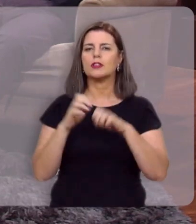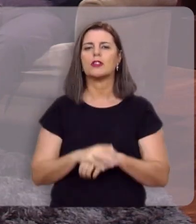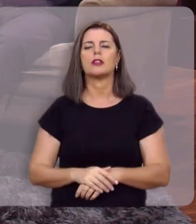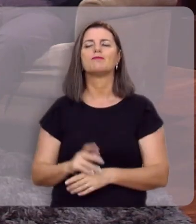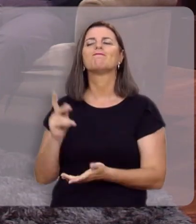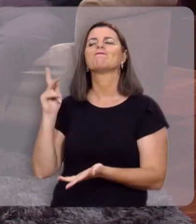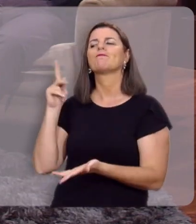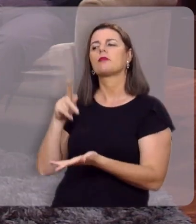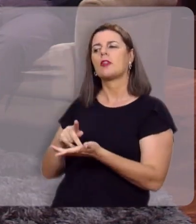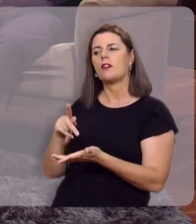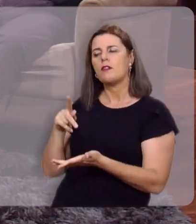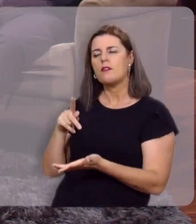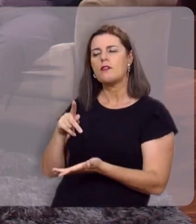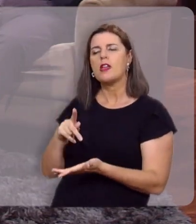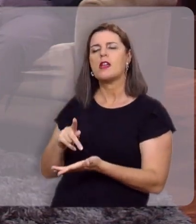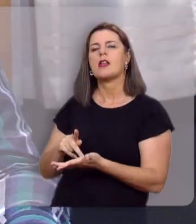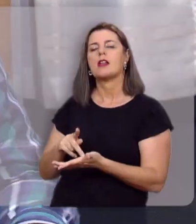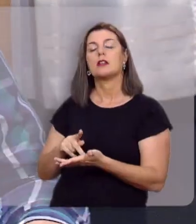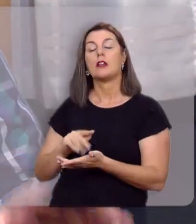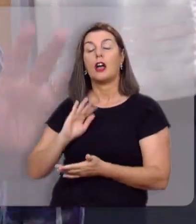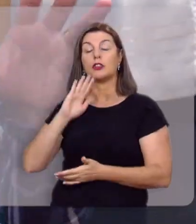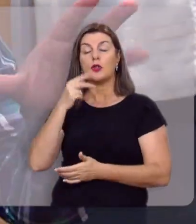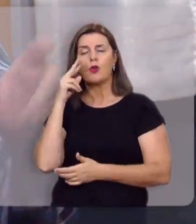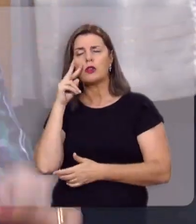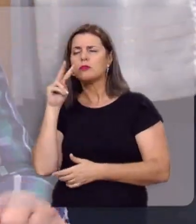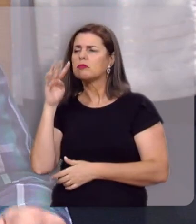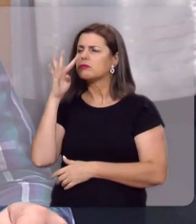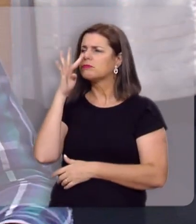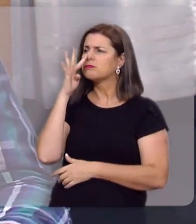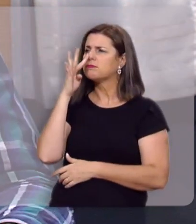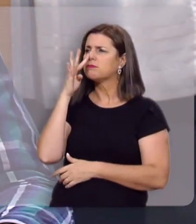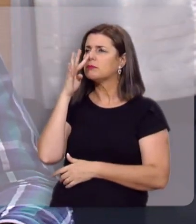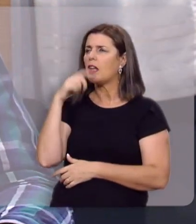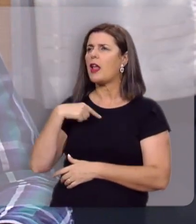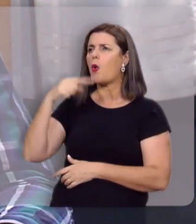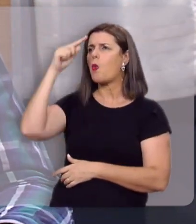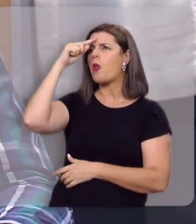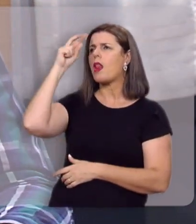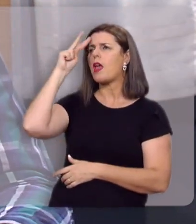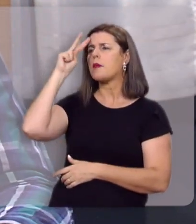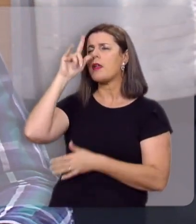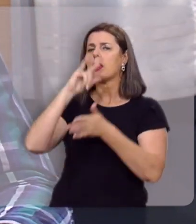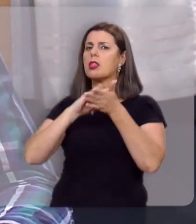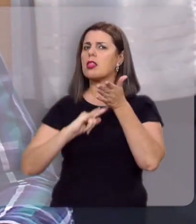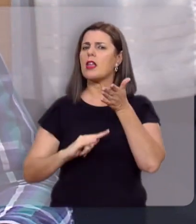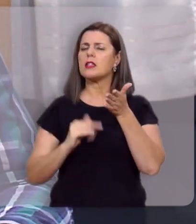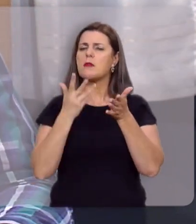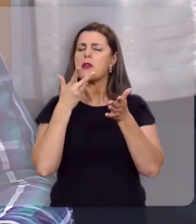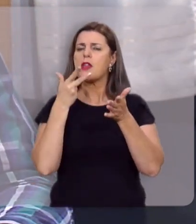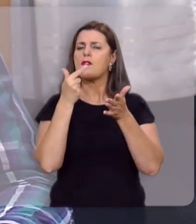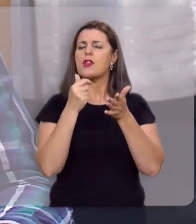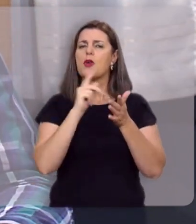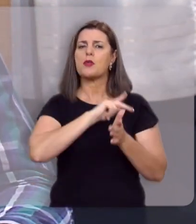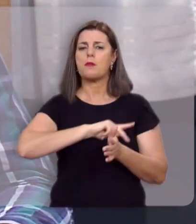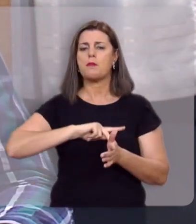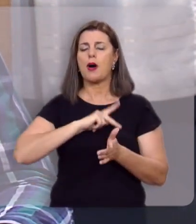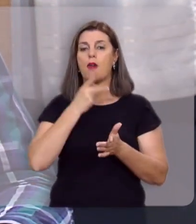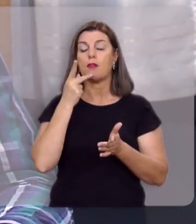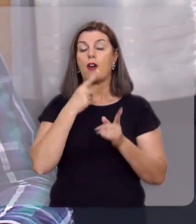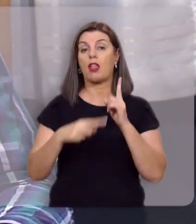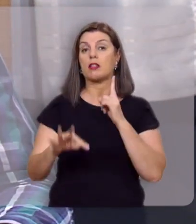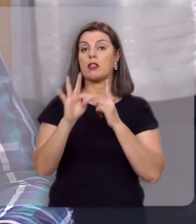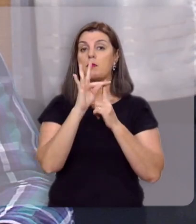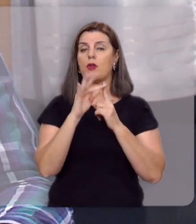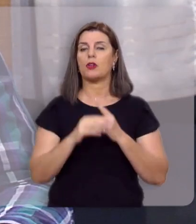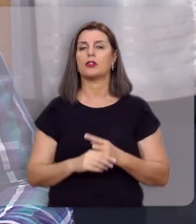é verdade, reverendo Rosta? É verdade, meu amigo reverendo Rodrigo. Enquanto você falava, veio à minha mente aquele texto maravilhoso que Paulo